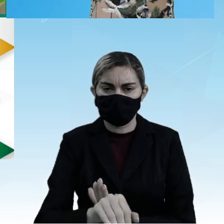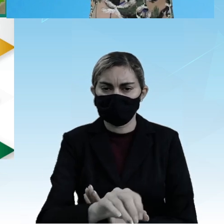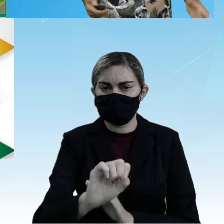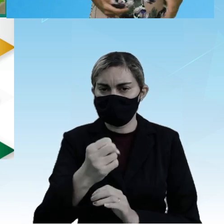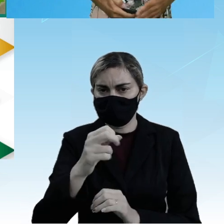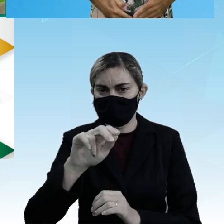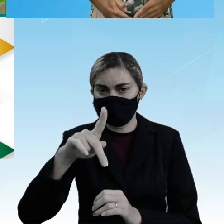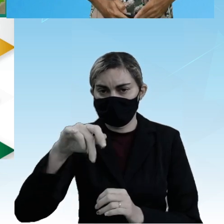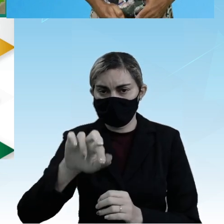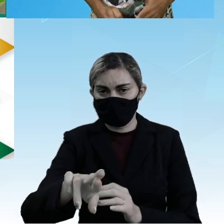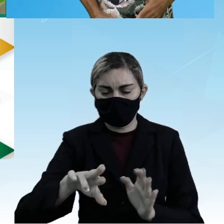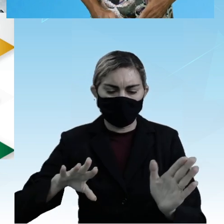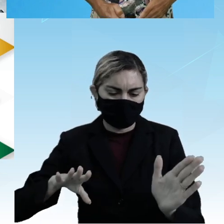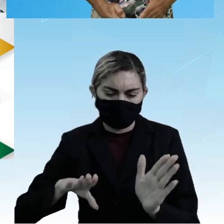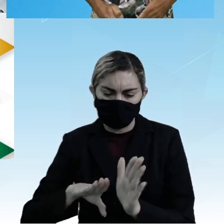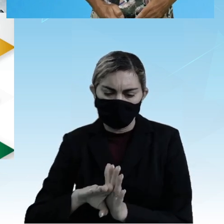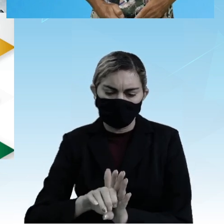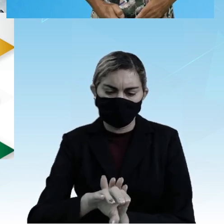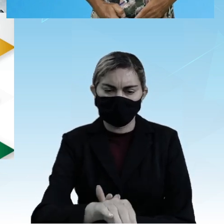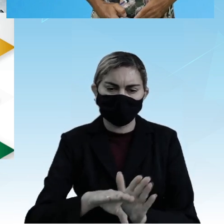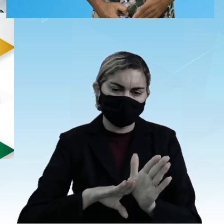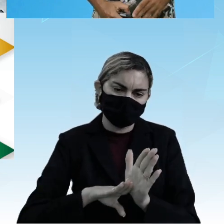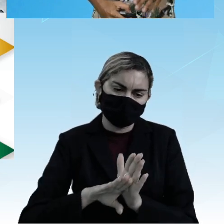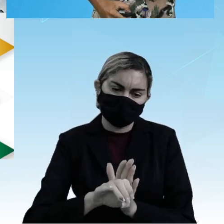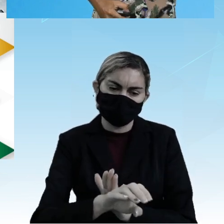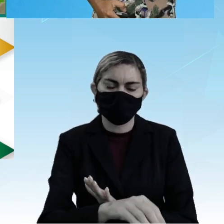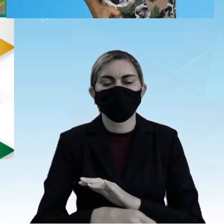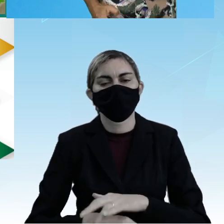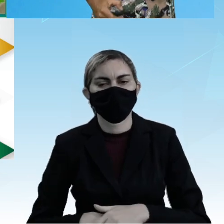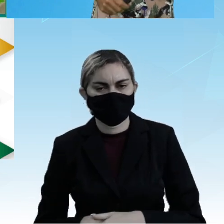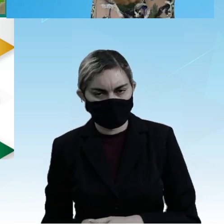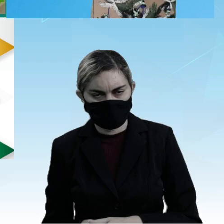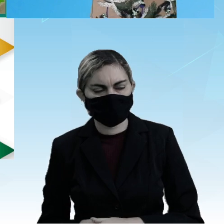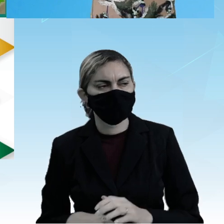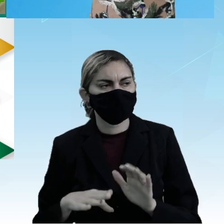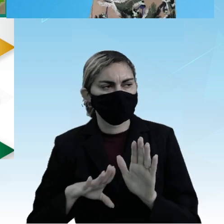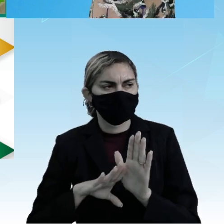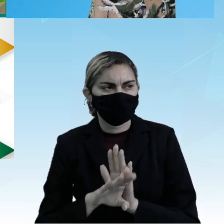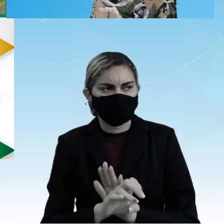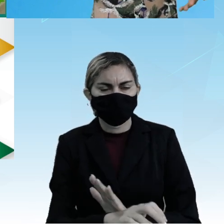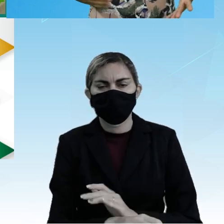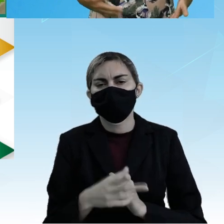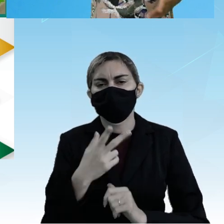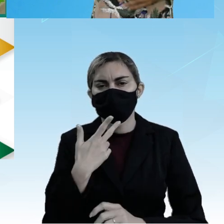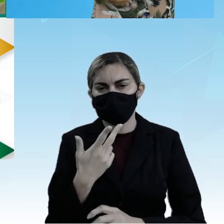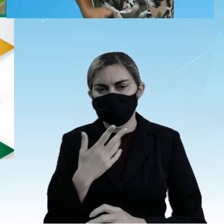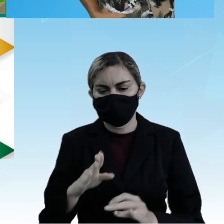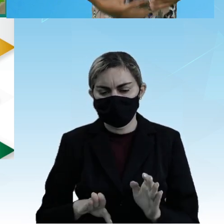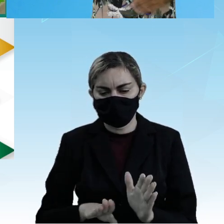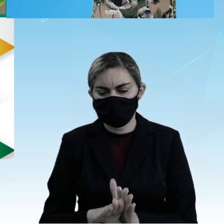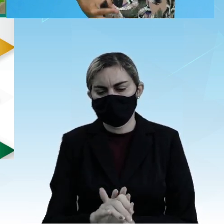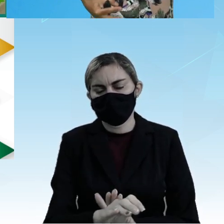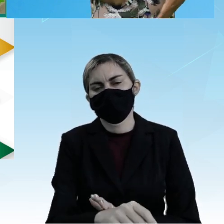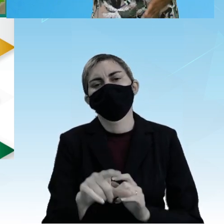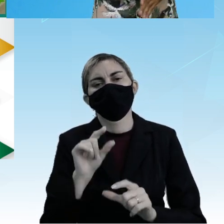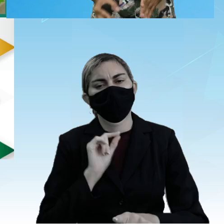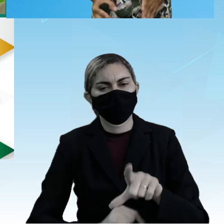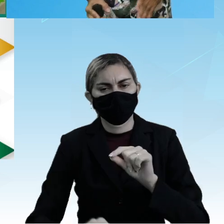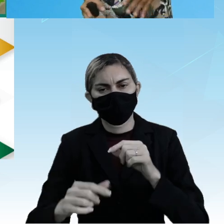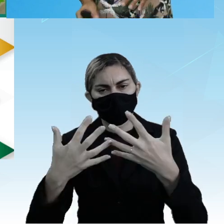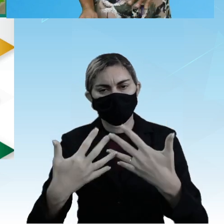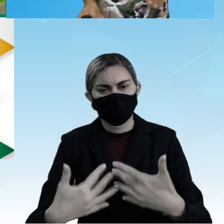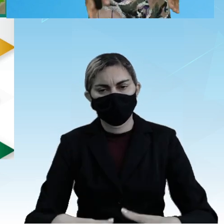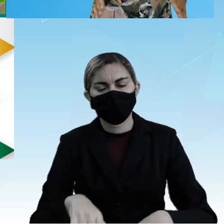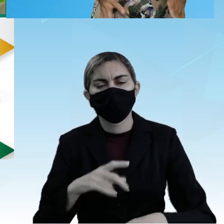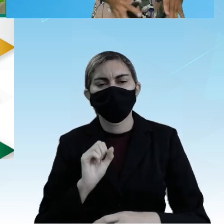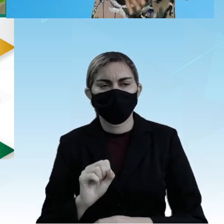exemplo clássico da seleção natural. E aí, continuando falando aí mais um pouco da seleção natural,